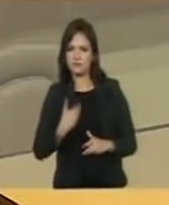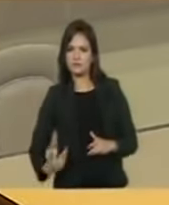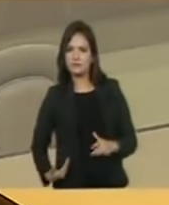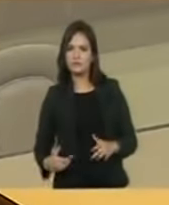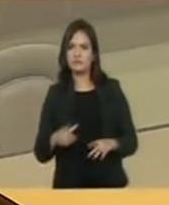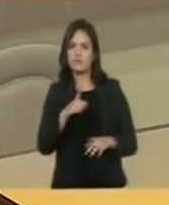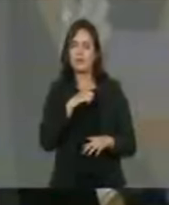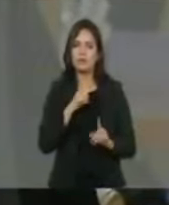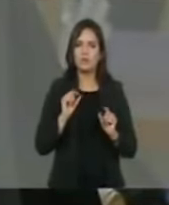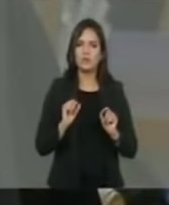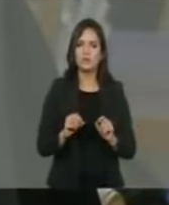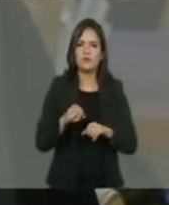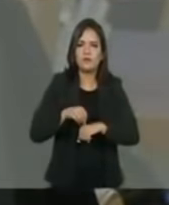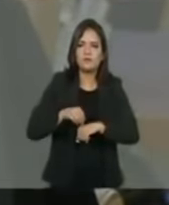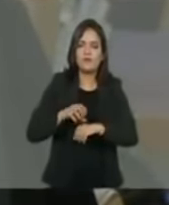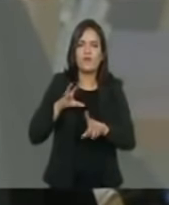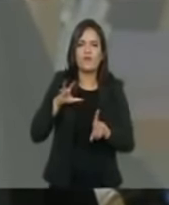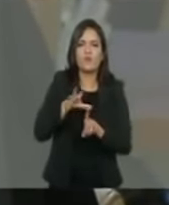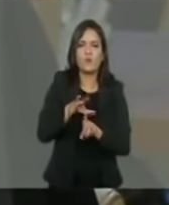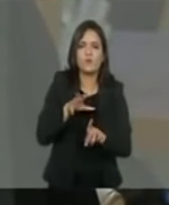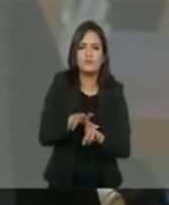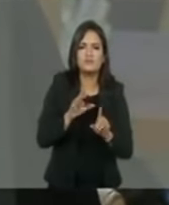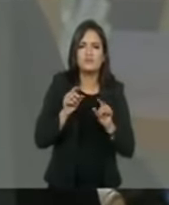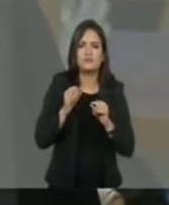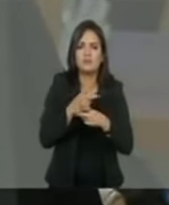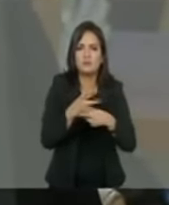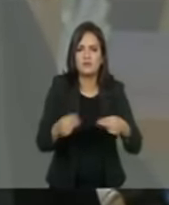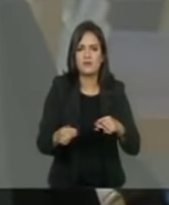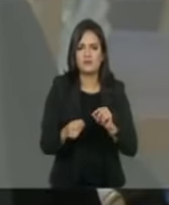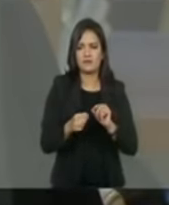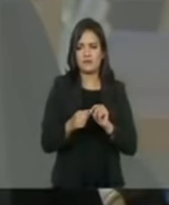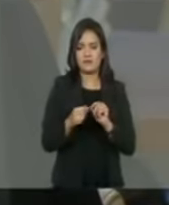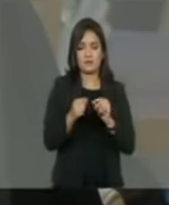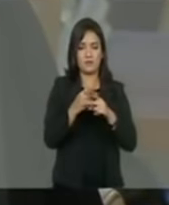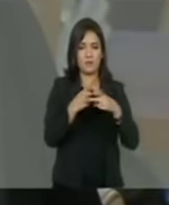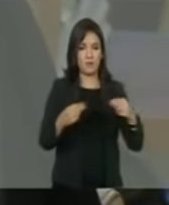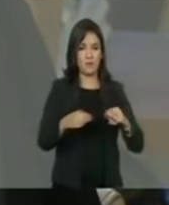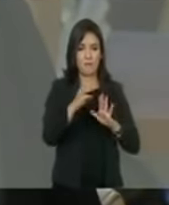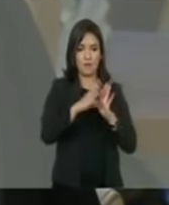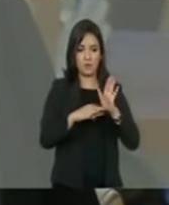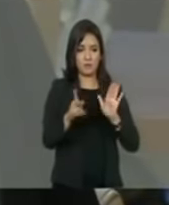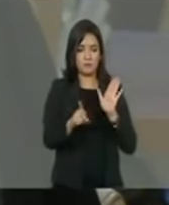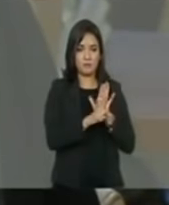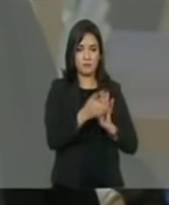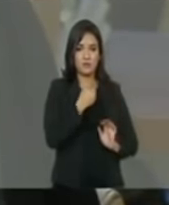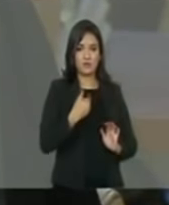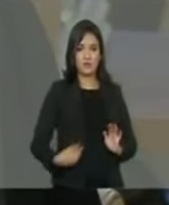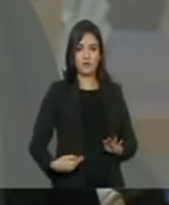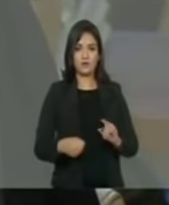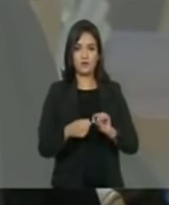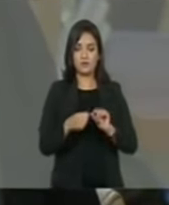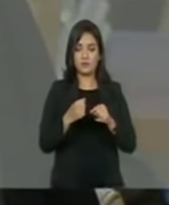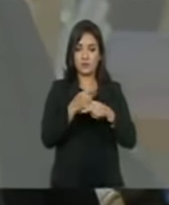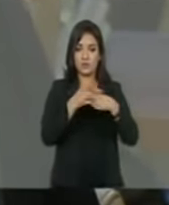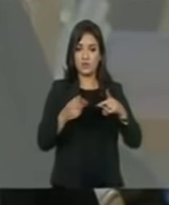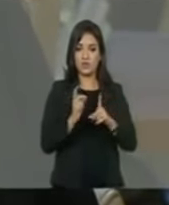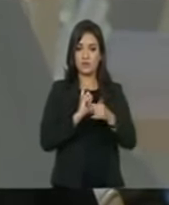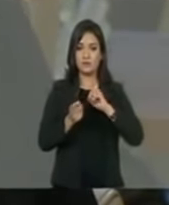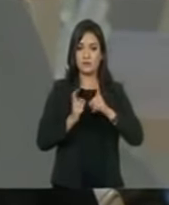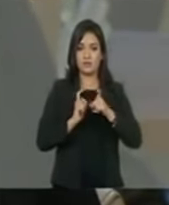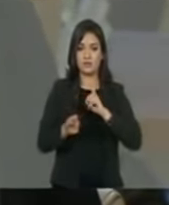estado transformando se em método de ação governamental e caracterizando se como conduta administrativa